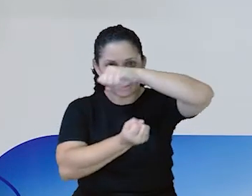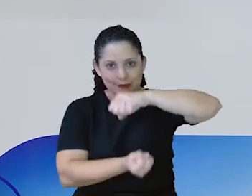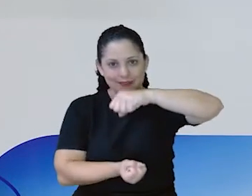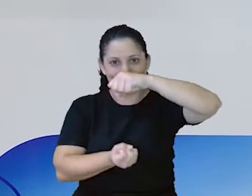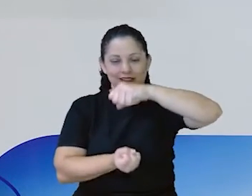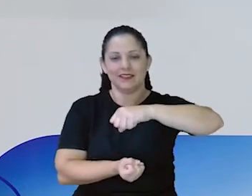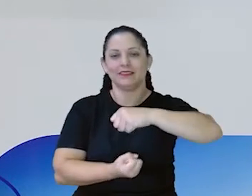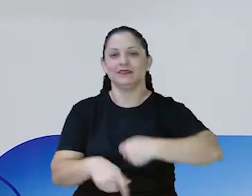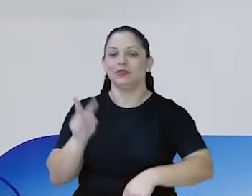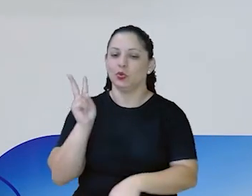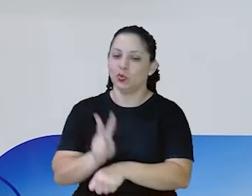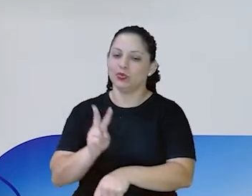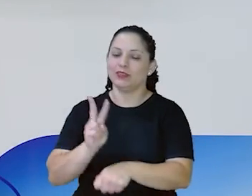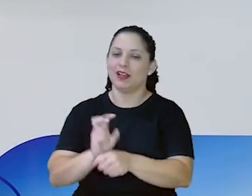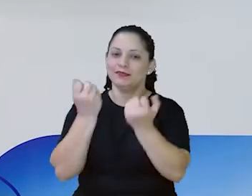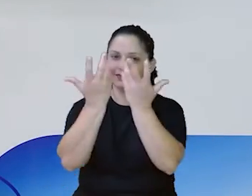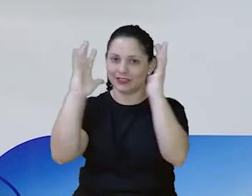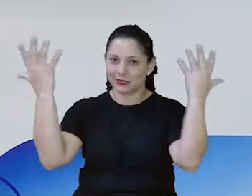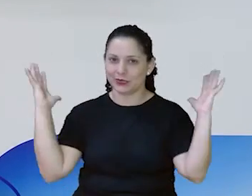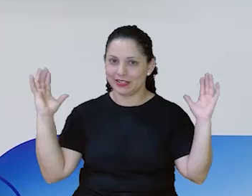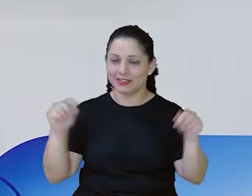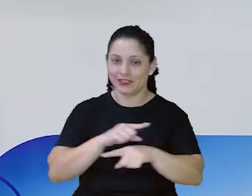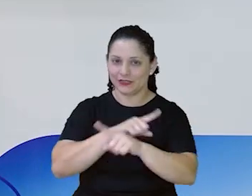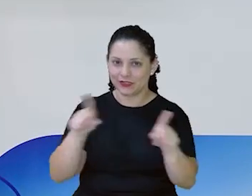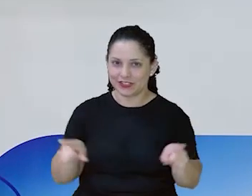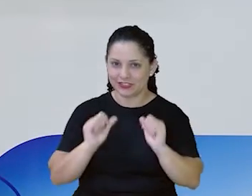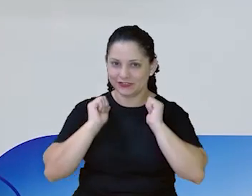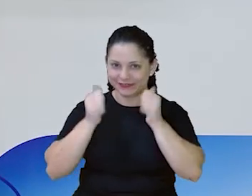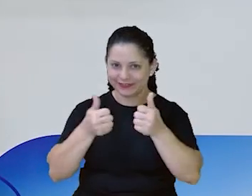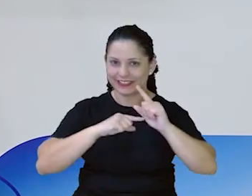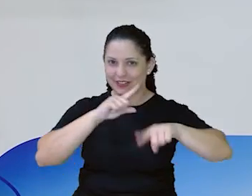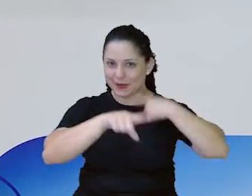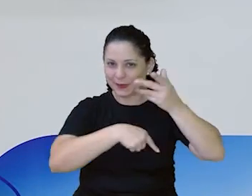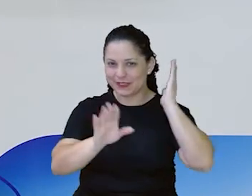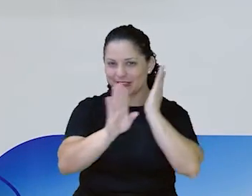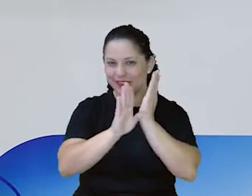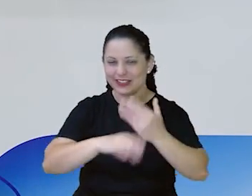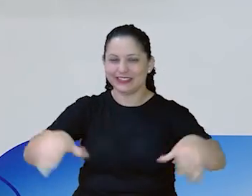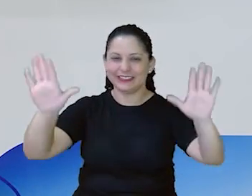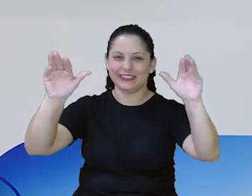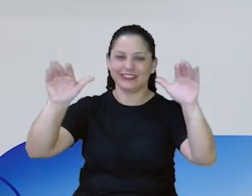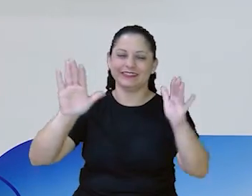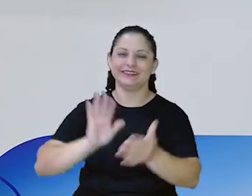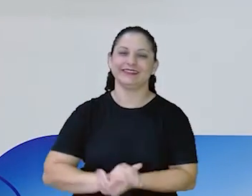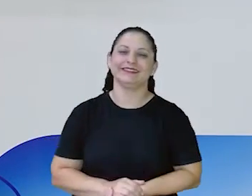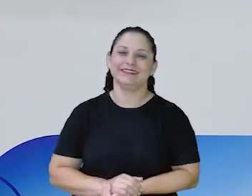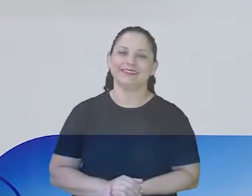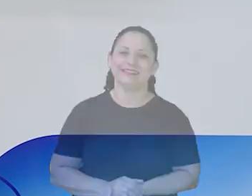importância de preservarmos o meio ambiente. Fica combinado assim e a gente se vê na próxima. Tchau, tchau.